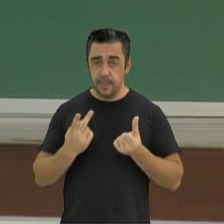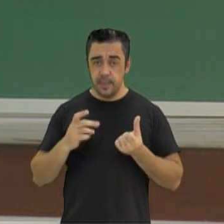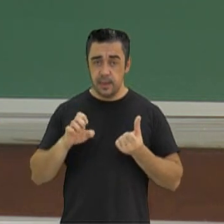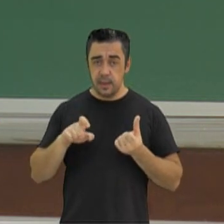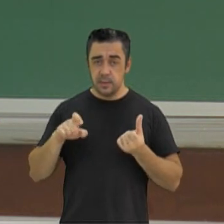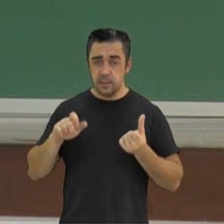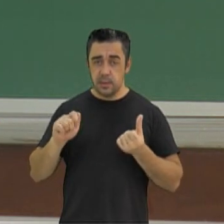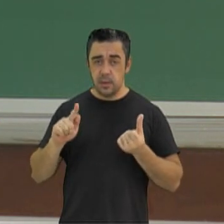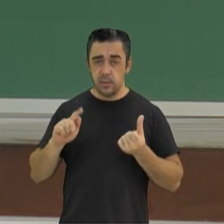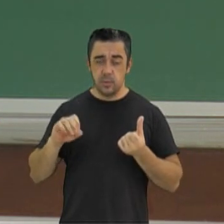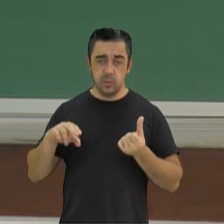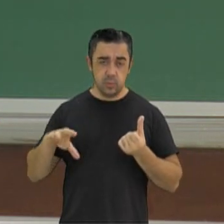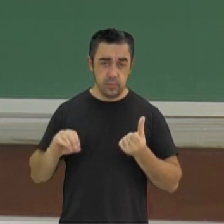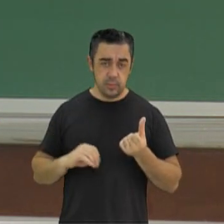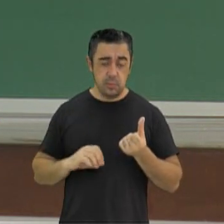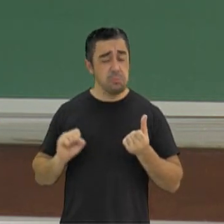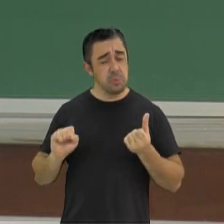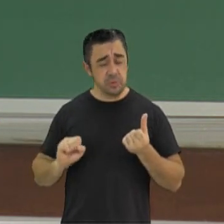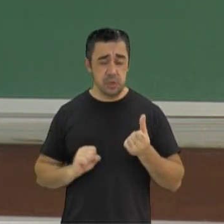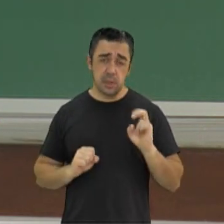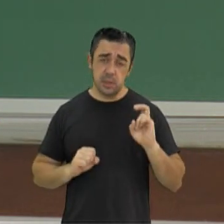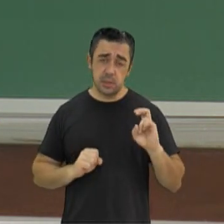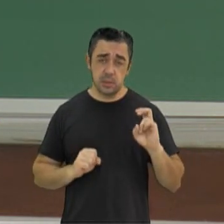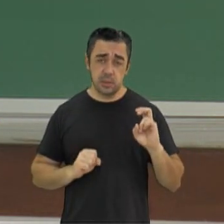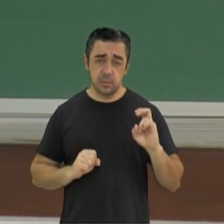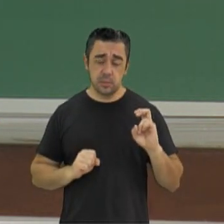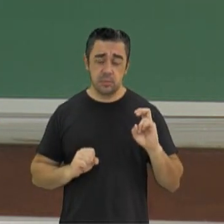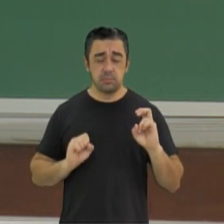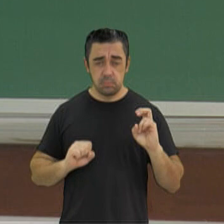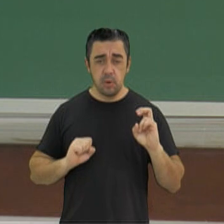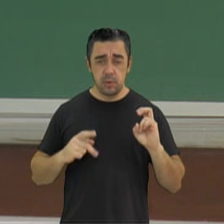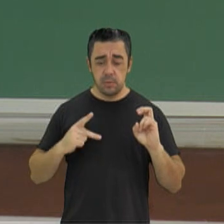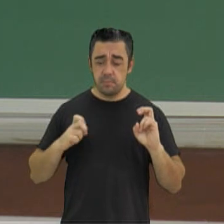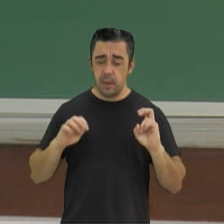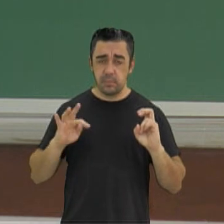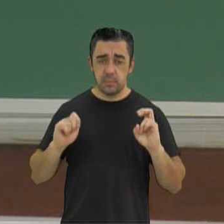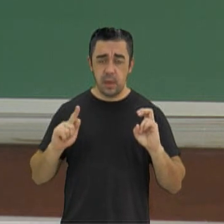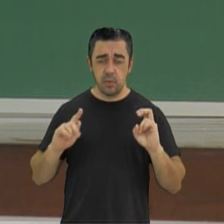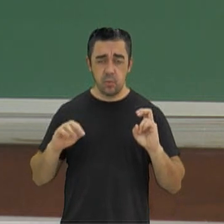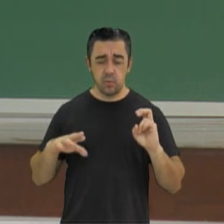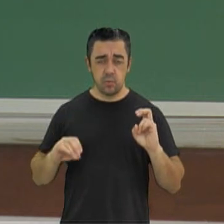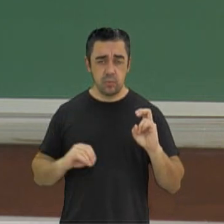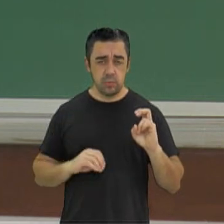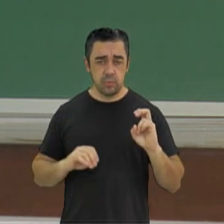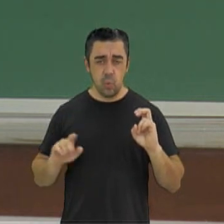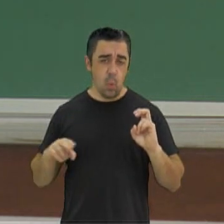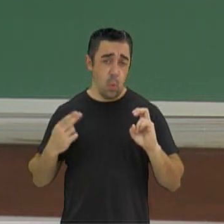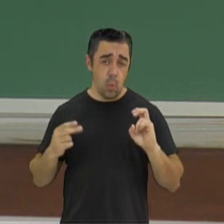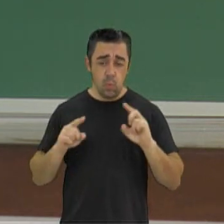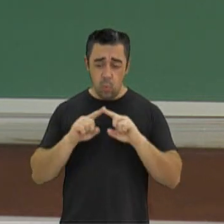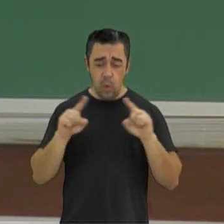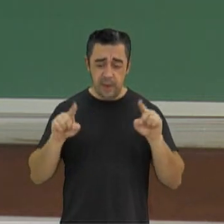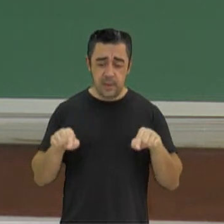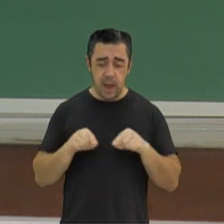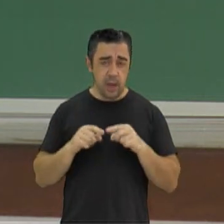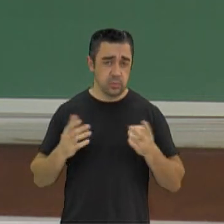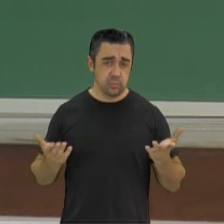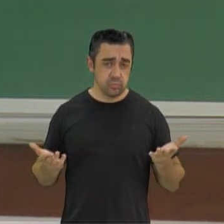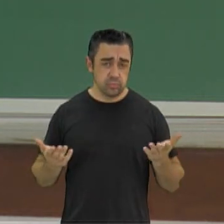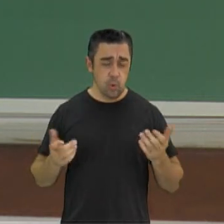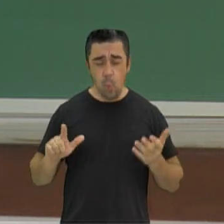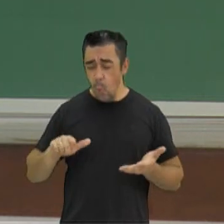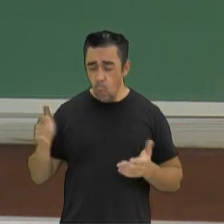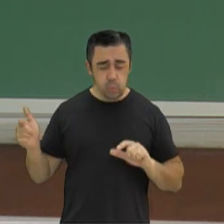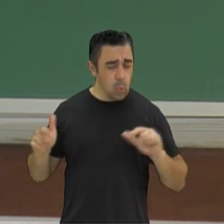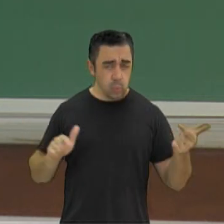ter 5. Poderia ser, ao invés de um hexágono, um pentágono. Poderia ser um quadrado. Poderia ser